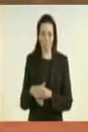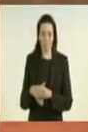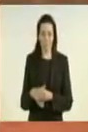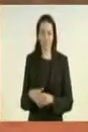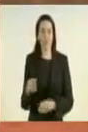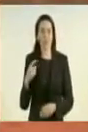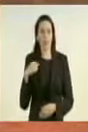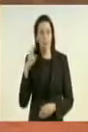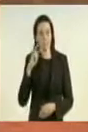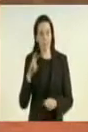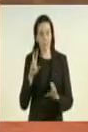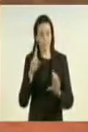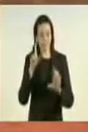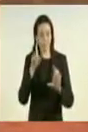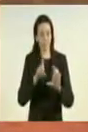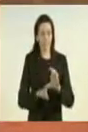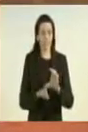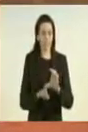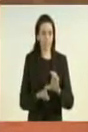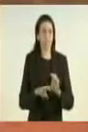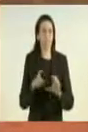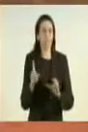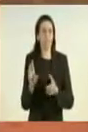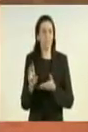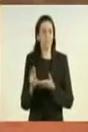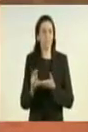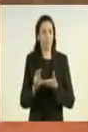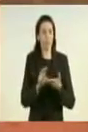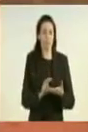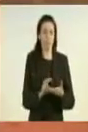serviços públicos mais primordiais para a população